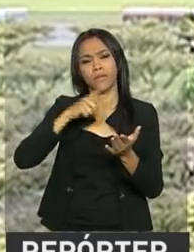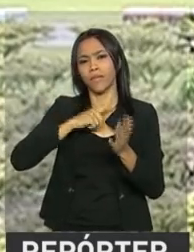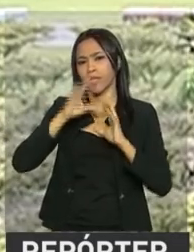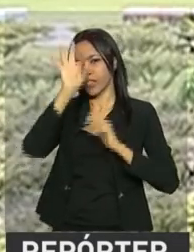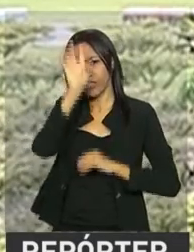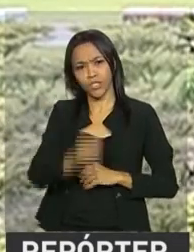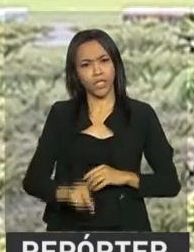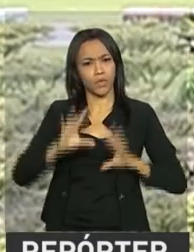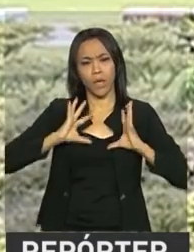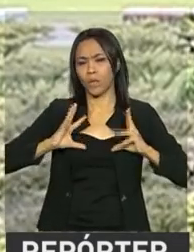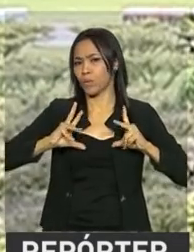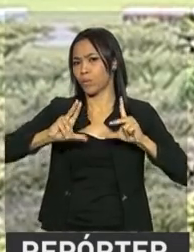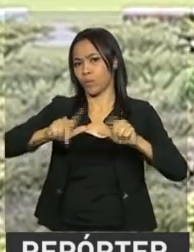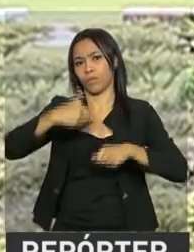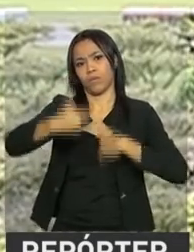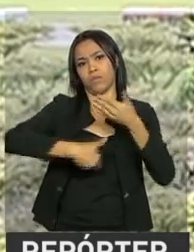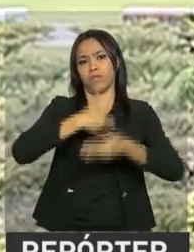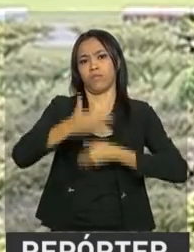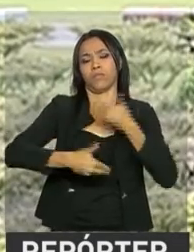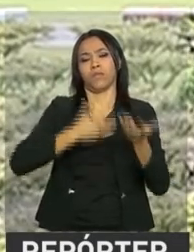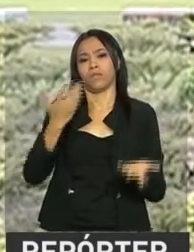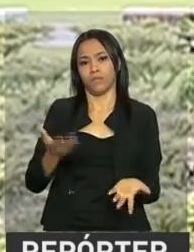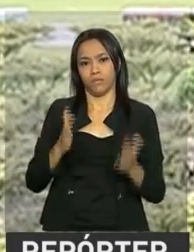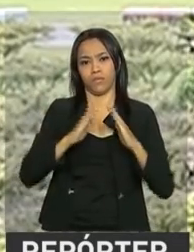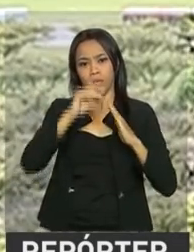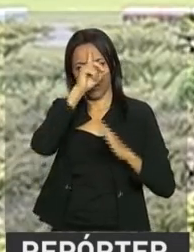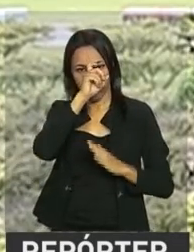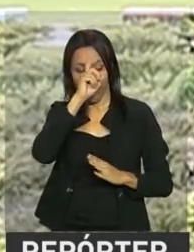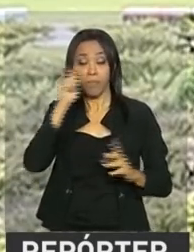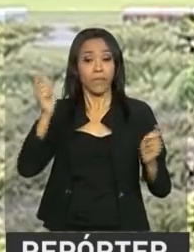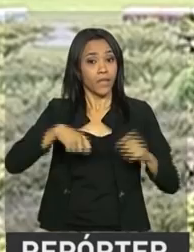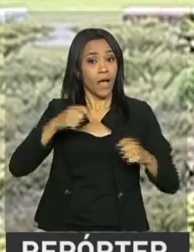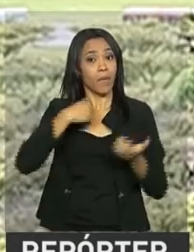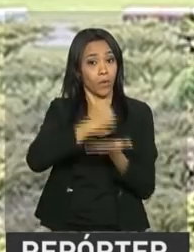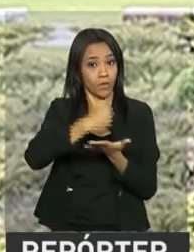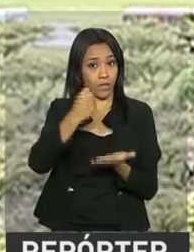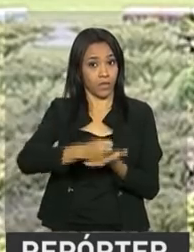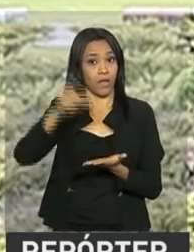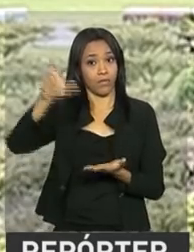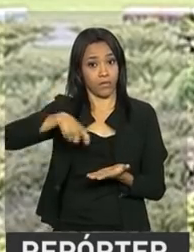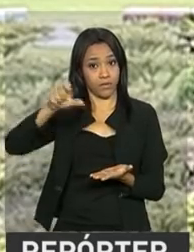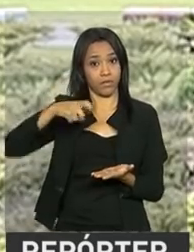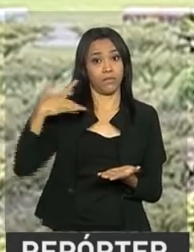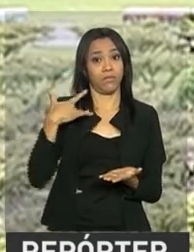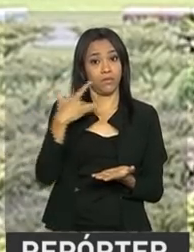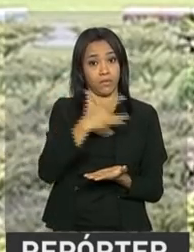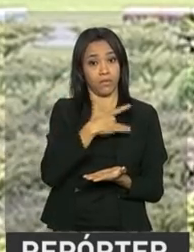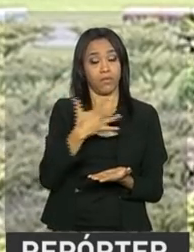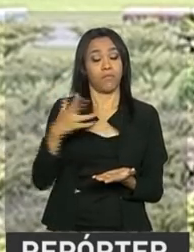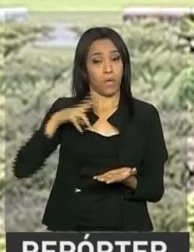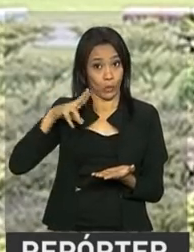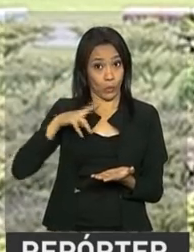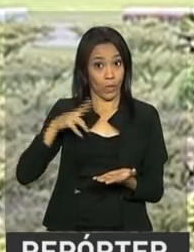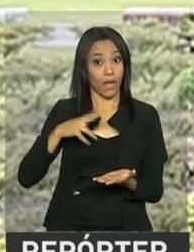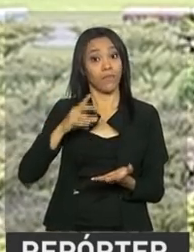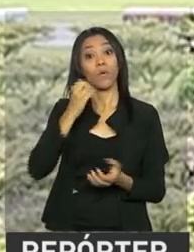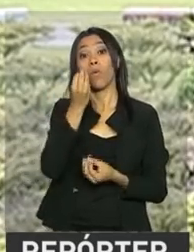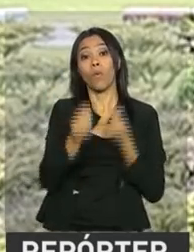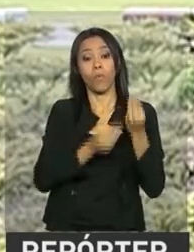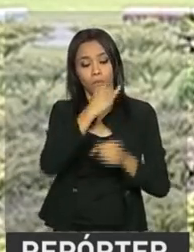atendimentos. Lembrando que agora é possível contratar um plano de saúde pela internet. A Agência Nacional de